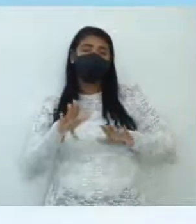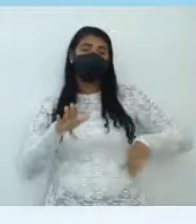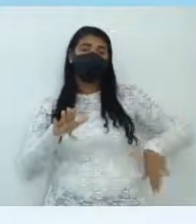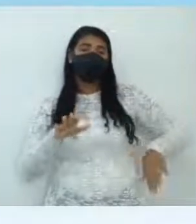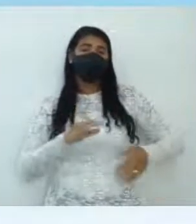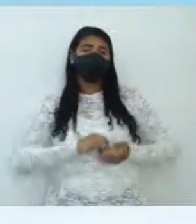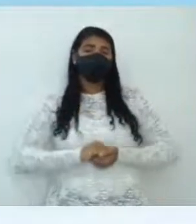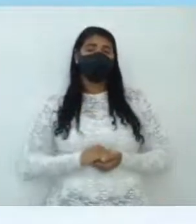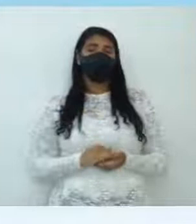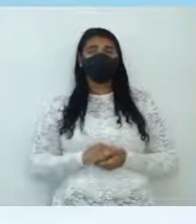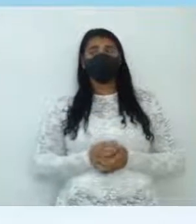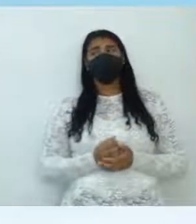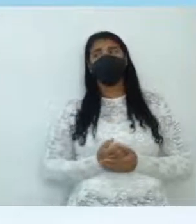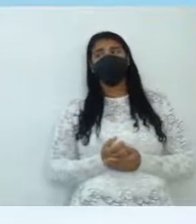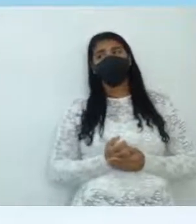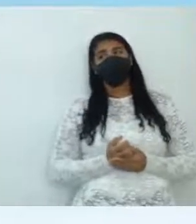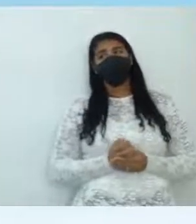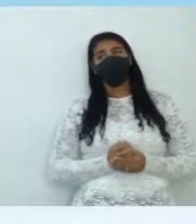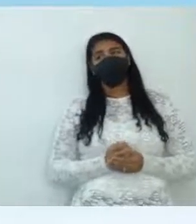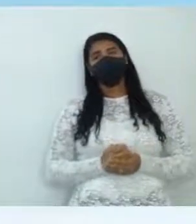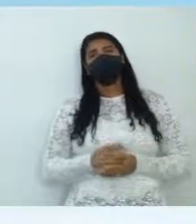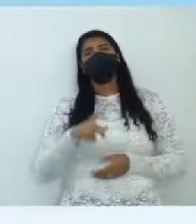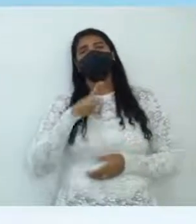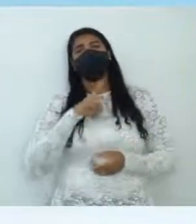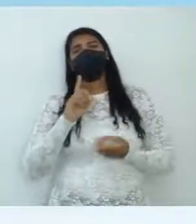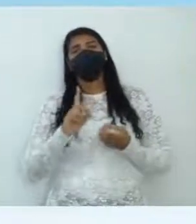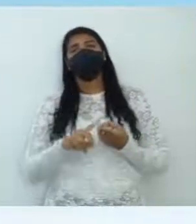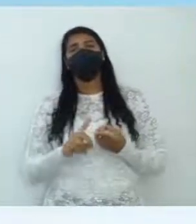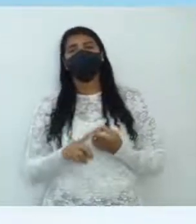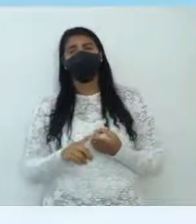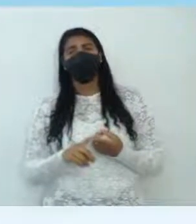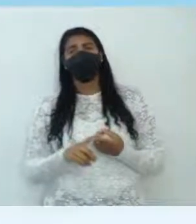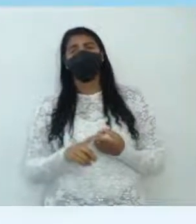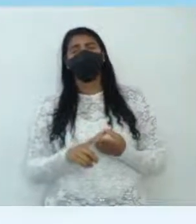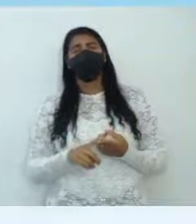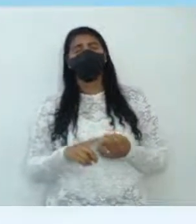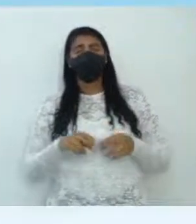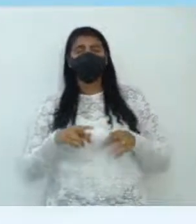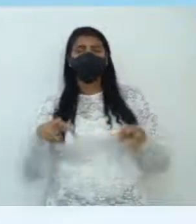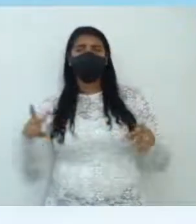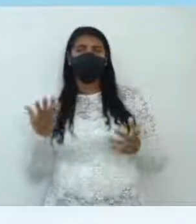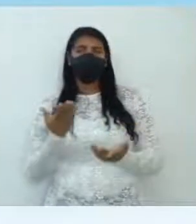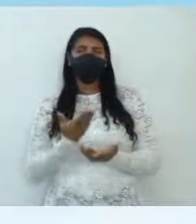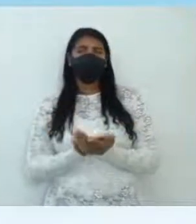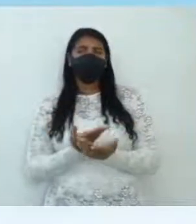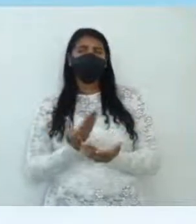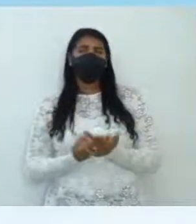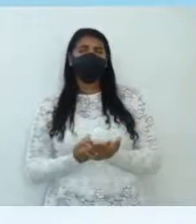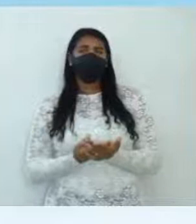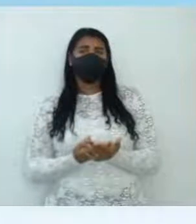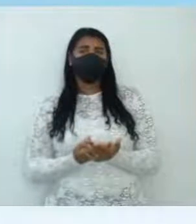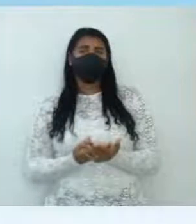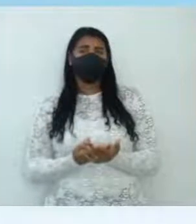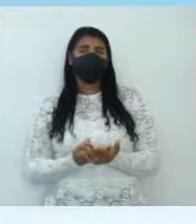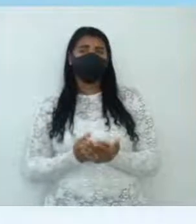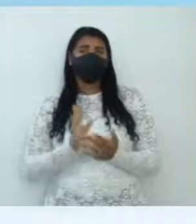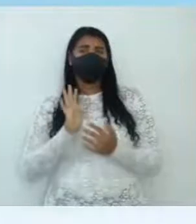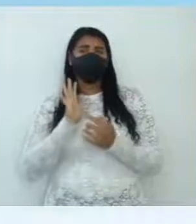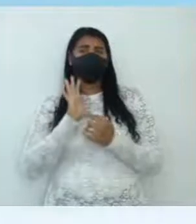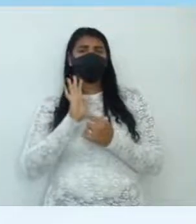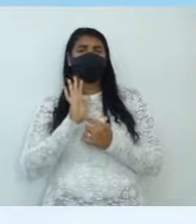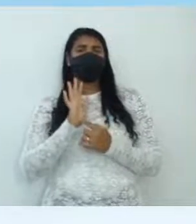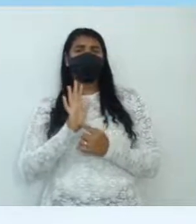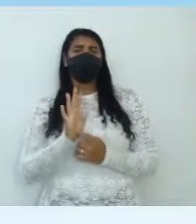e também como salgada. Temos também em diversos estudos ambientais que indicam